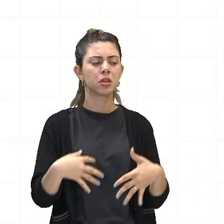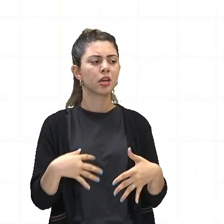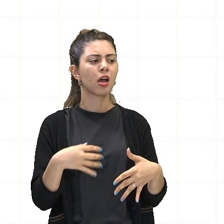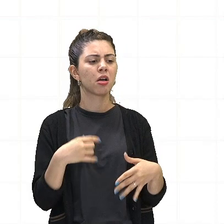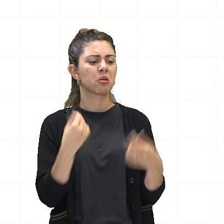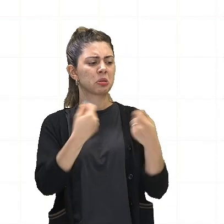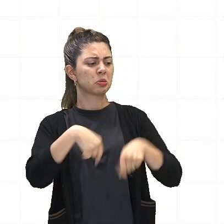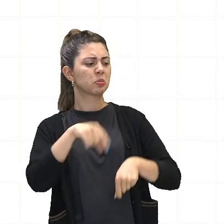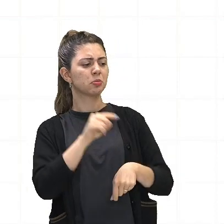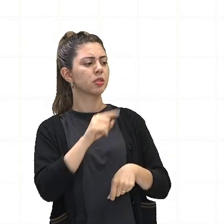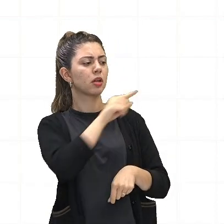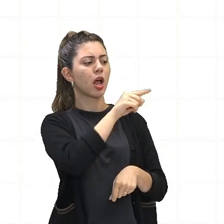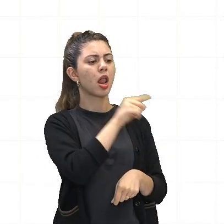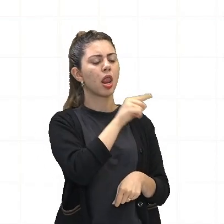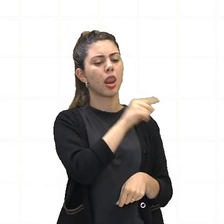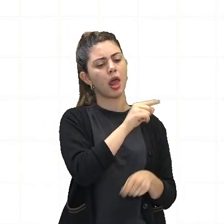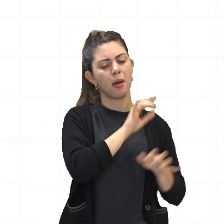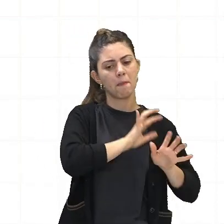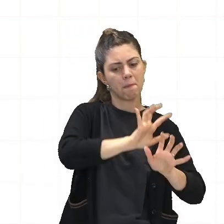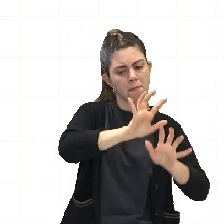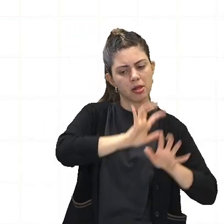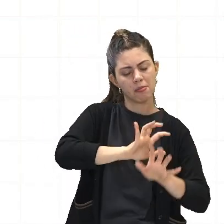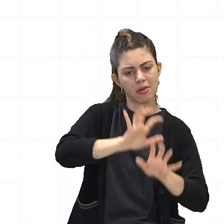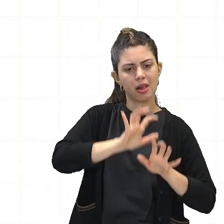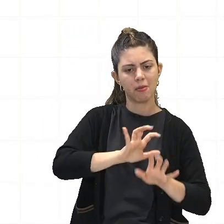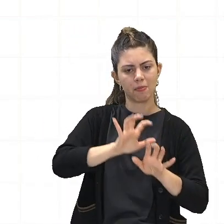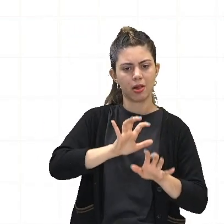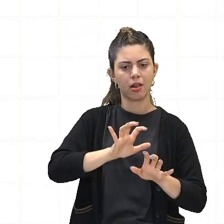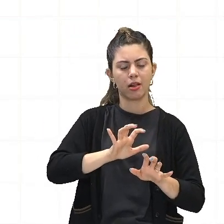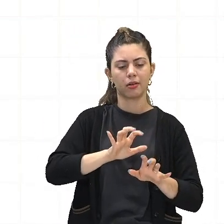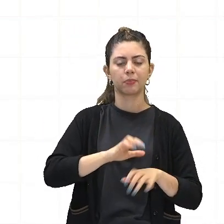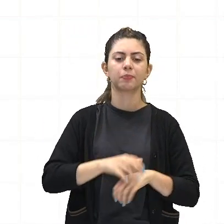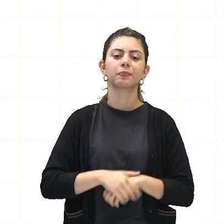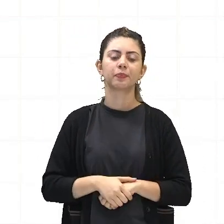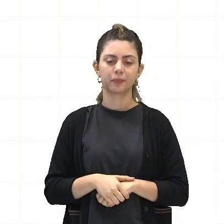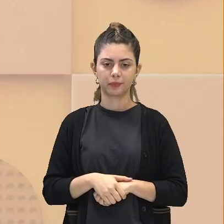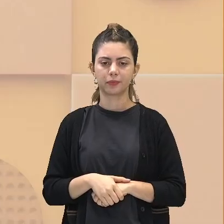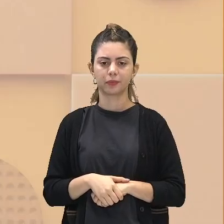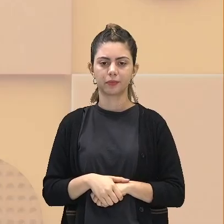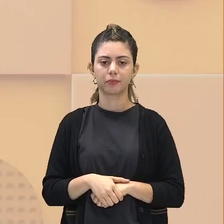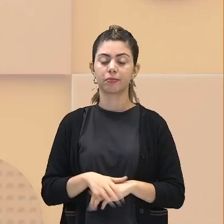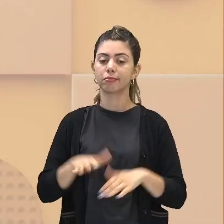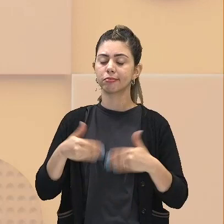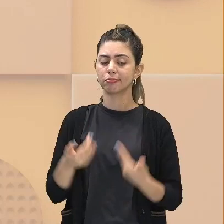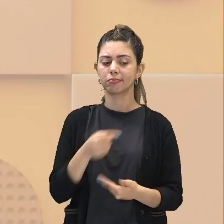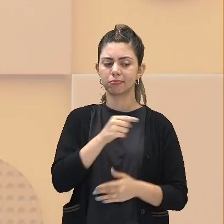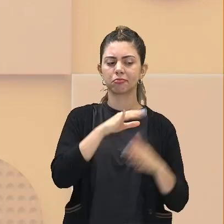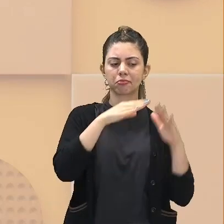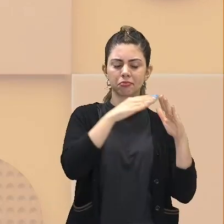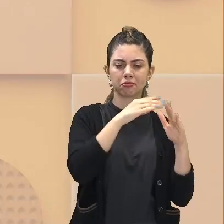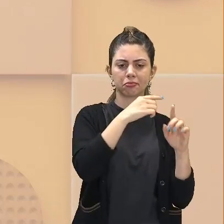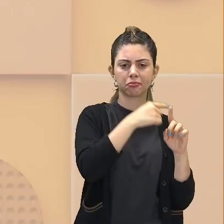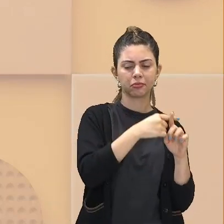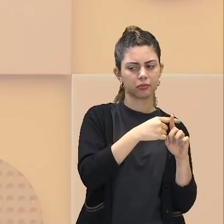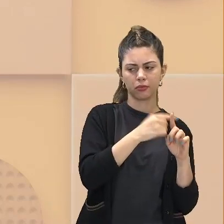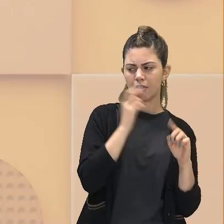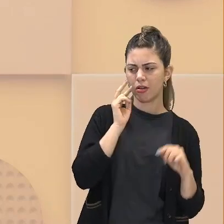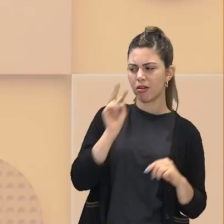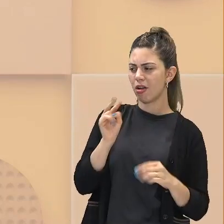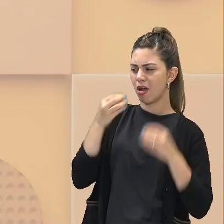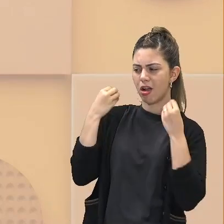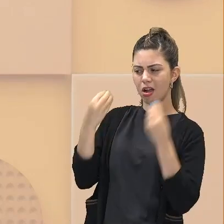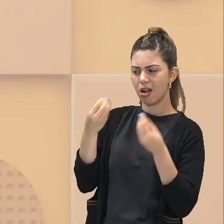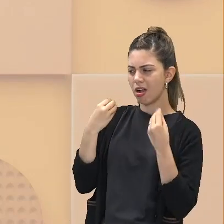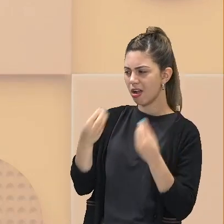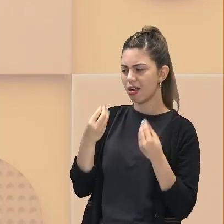estabeleceu que qualquer pessoa é livre para interpretar a Bíblia sem necessitar da mediação de sacerdotes